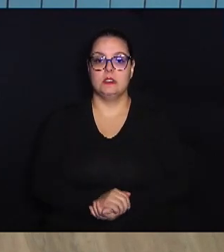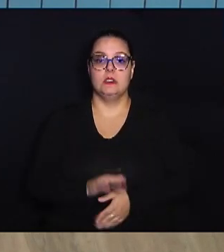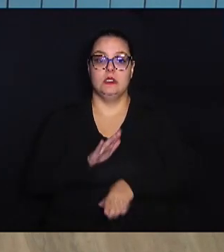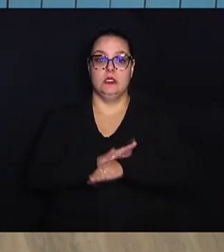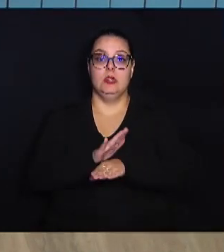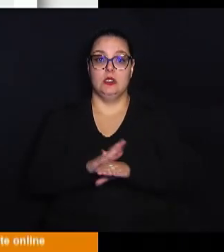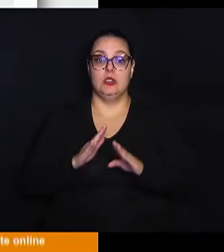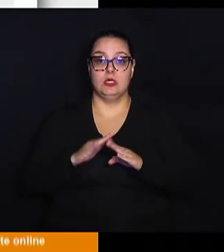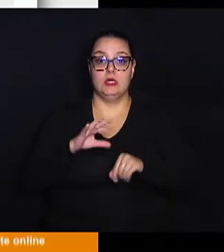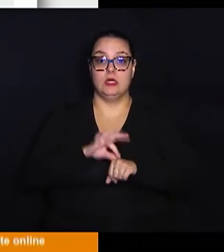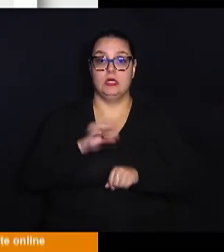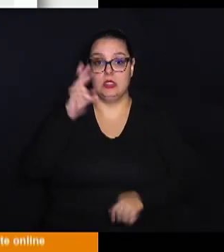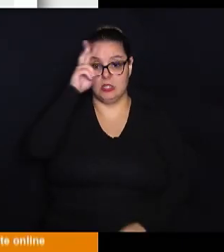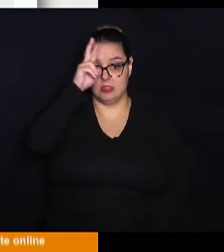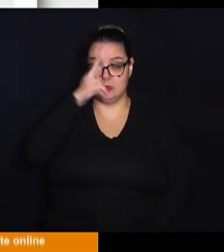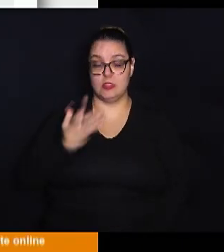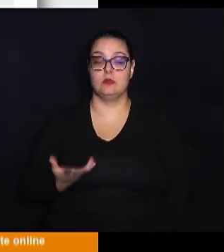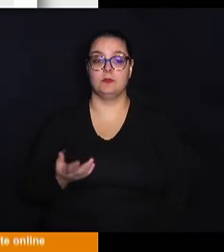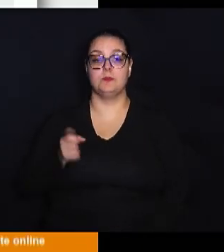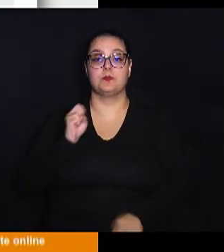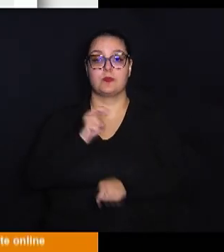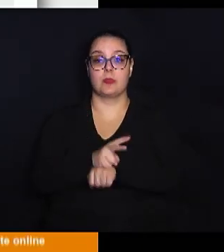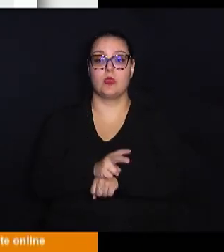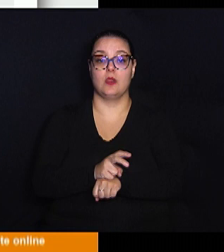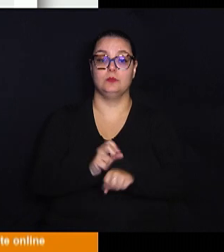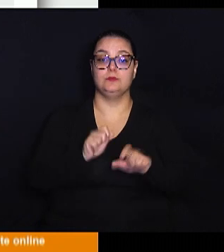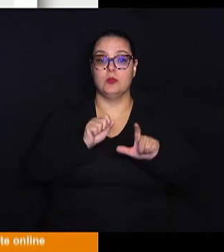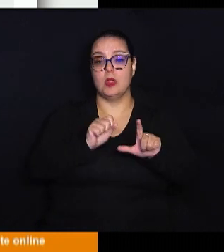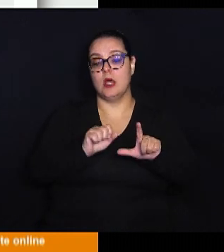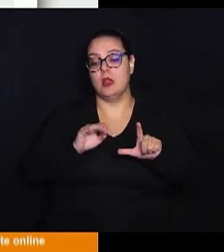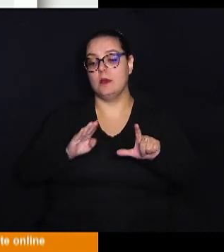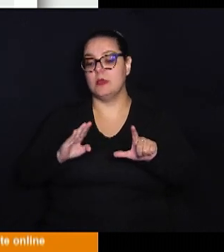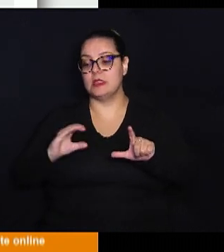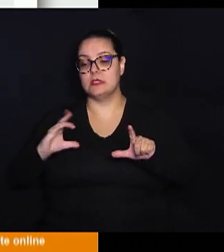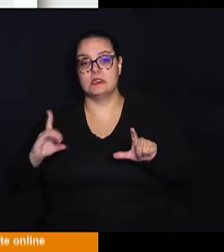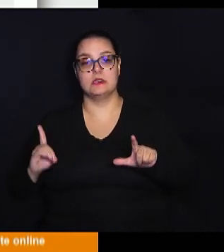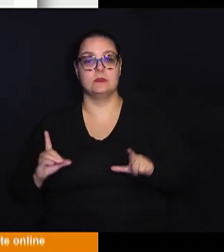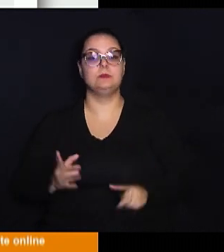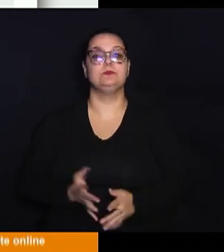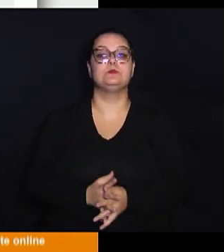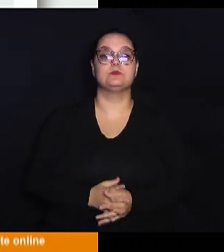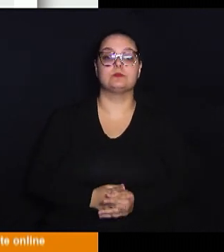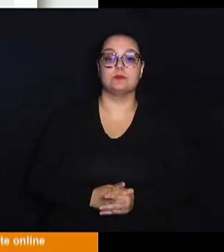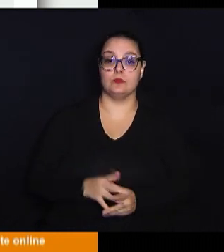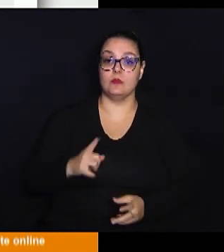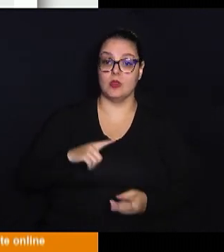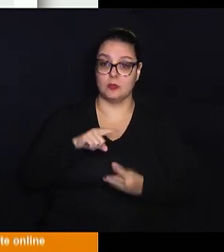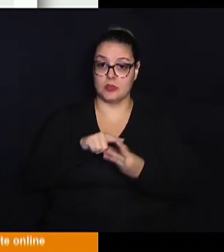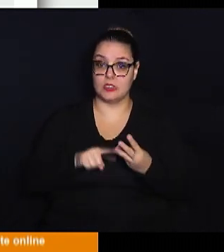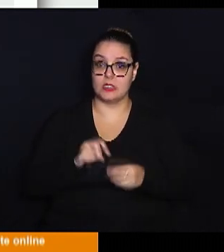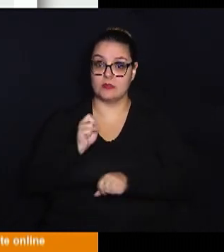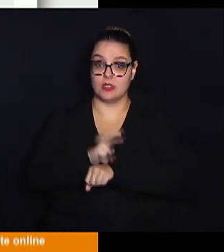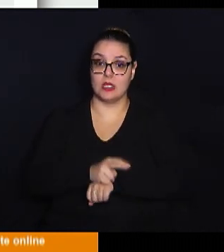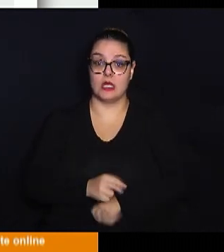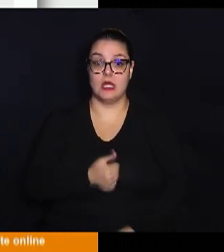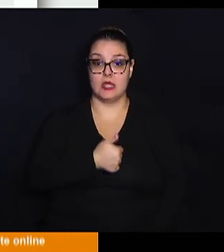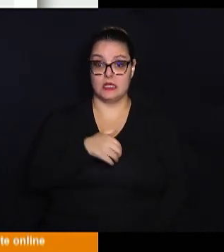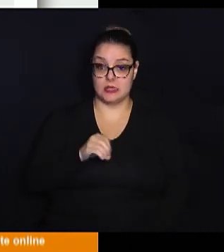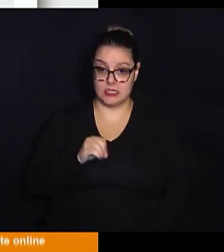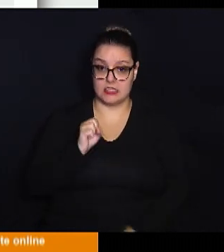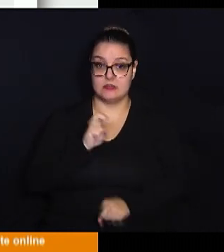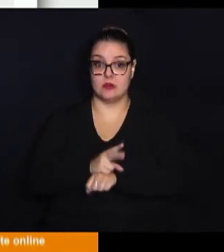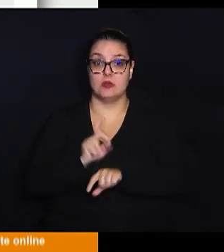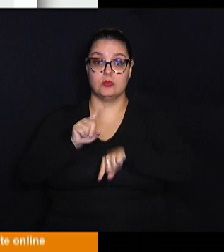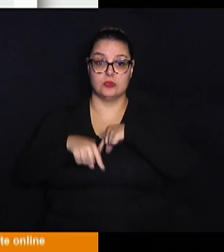açougueiro Lembrando que essas vagas estão por ordem alfabética nós temos aí três vagas 10 vagas em um